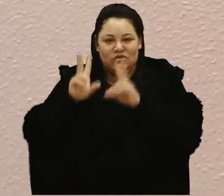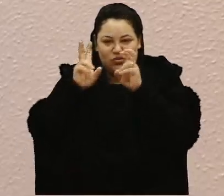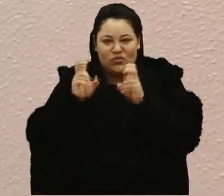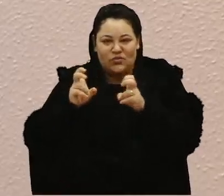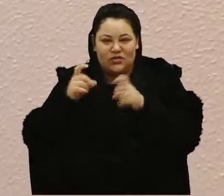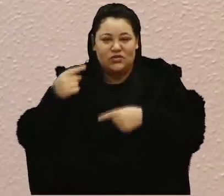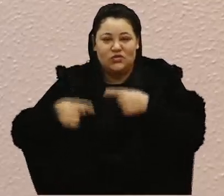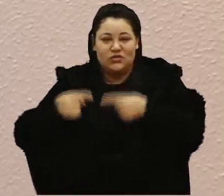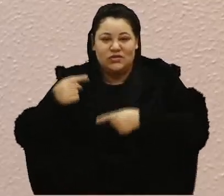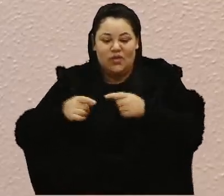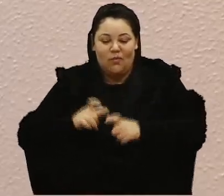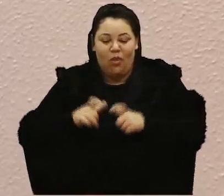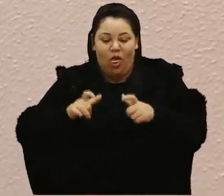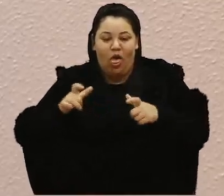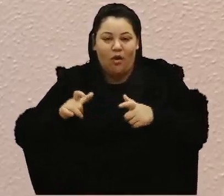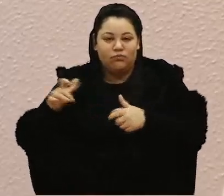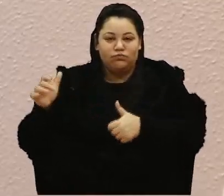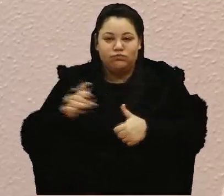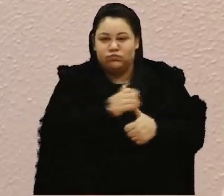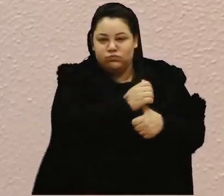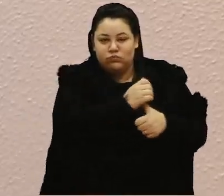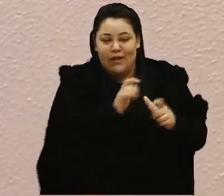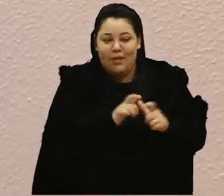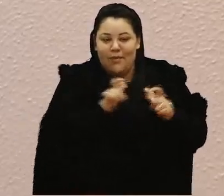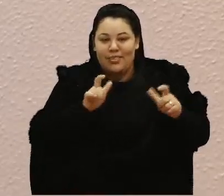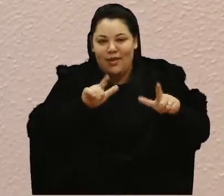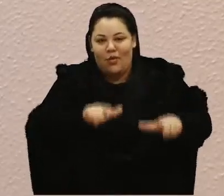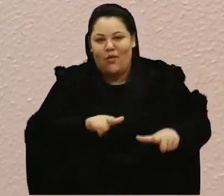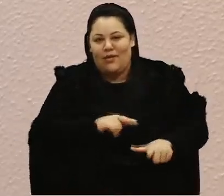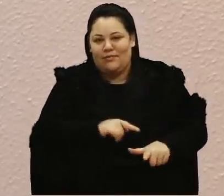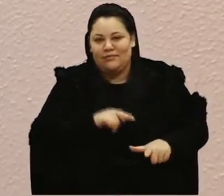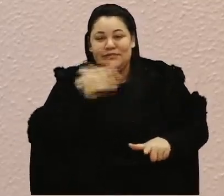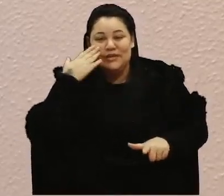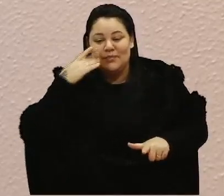da ampliação do Conselho Tutelar. Nós sabemos que nós temos importantes serviços na nossa cidade.